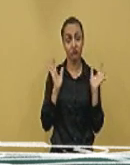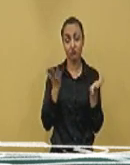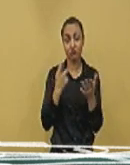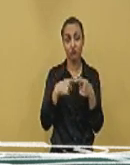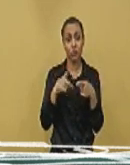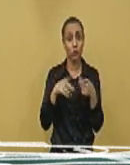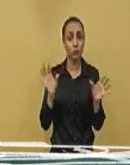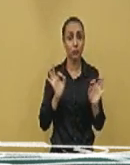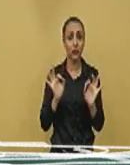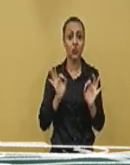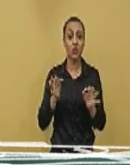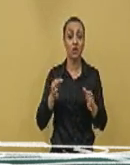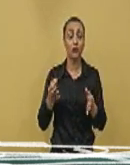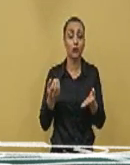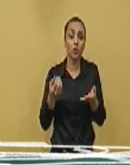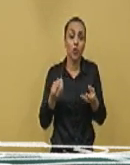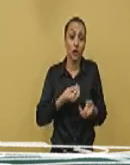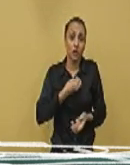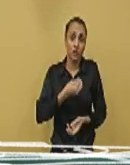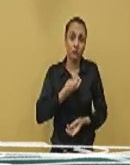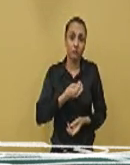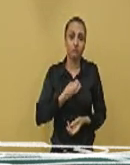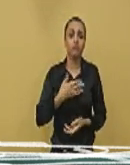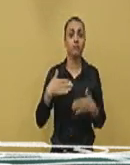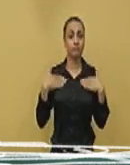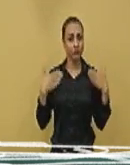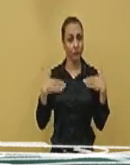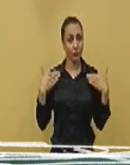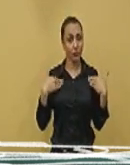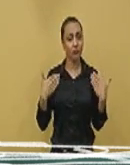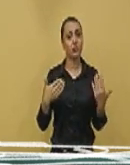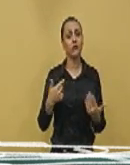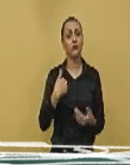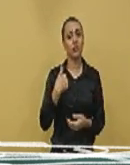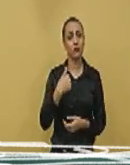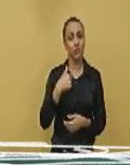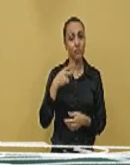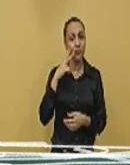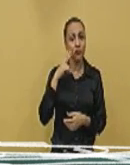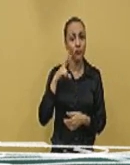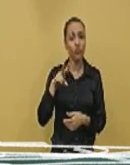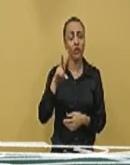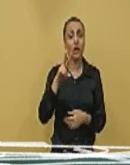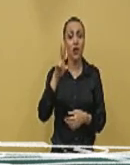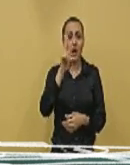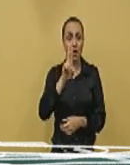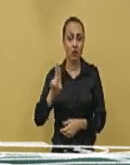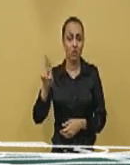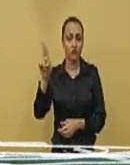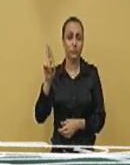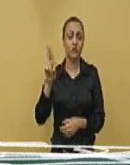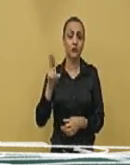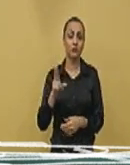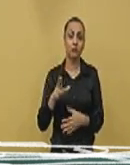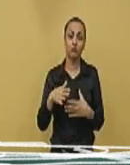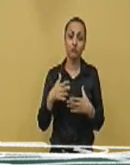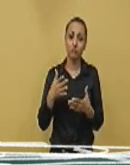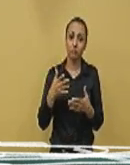participar alegremente, muito feliz desse processo de discussão sobre a universidade, inclusive, né, com